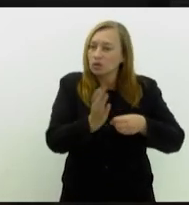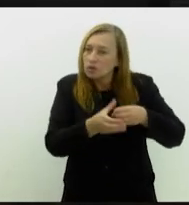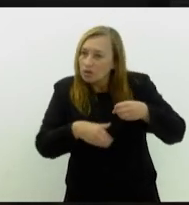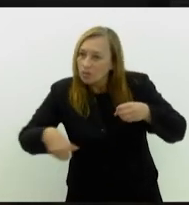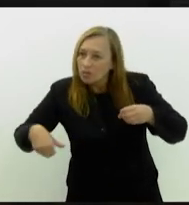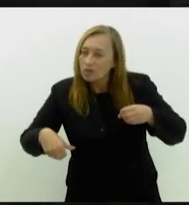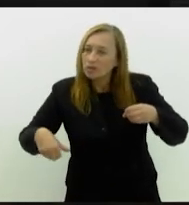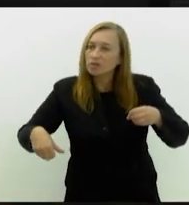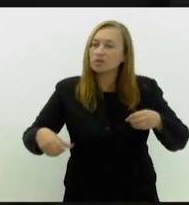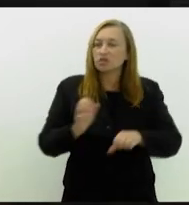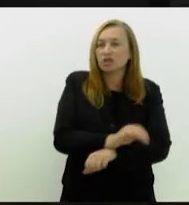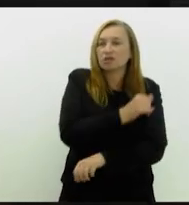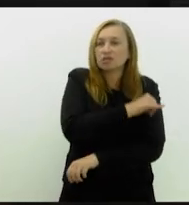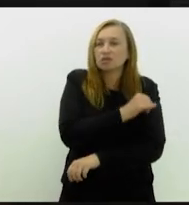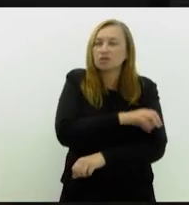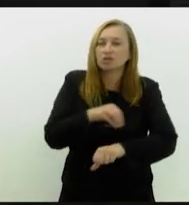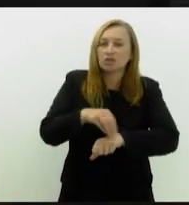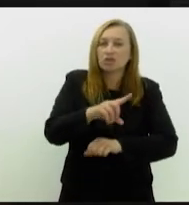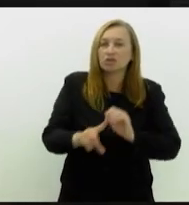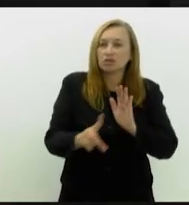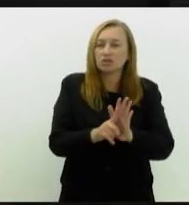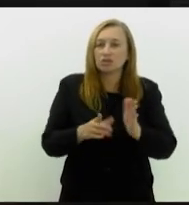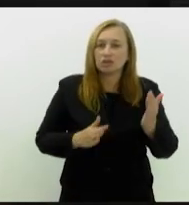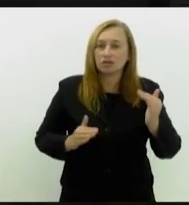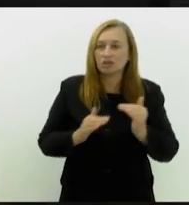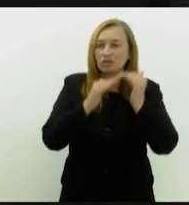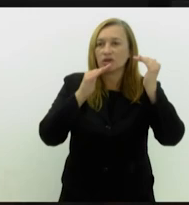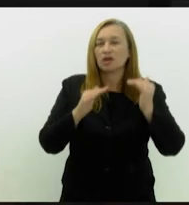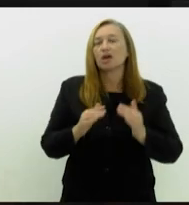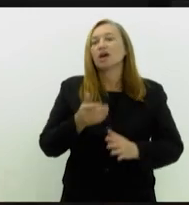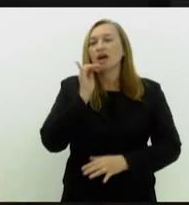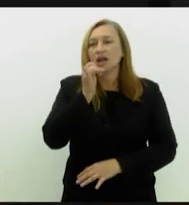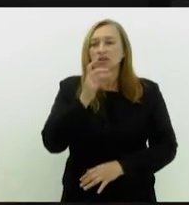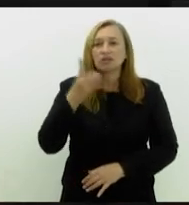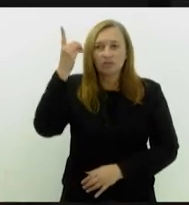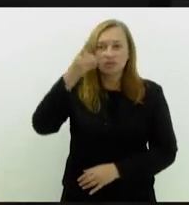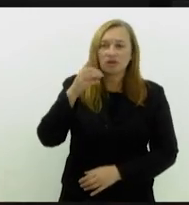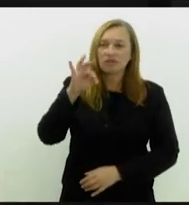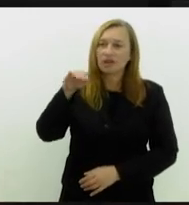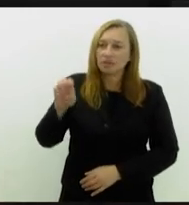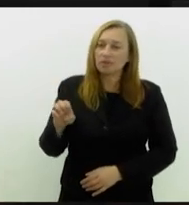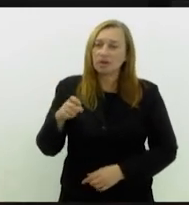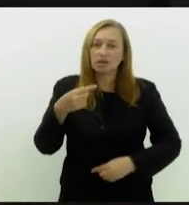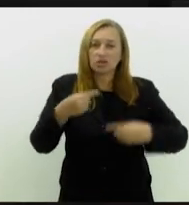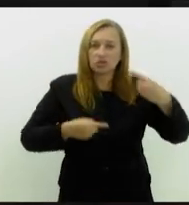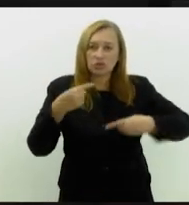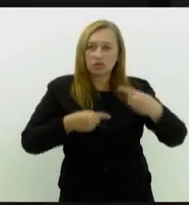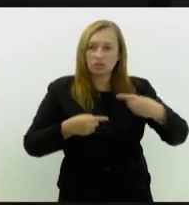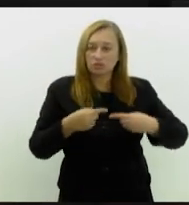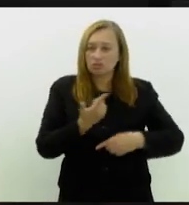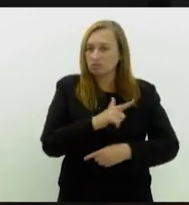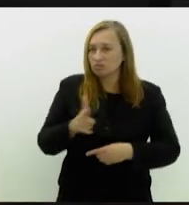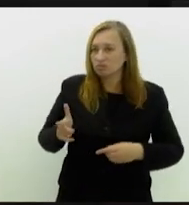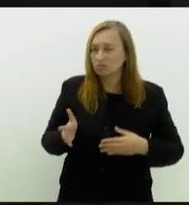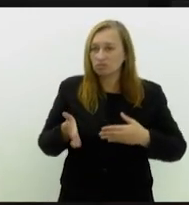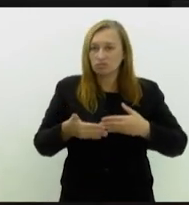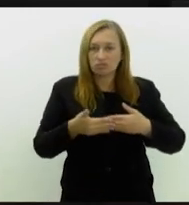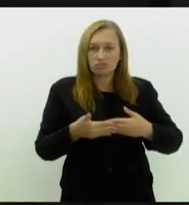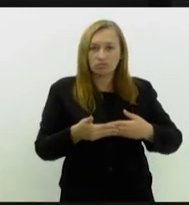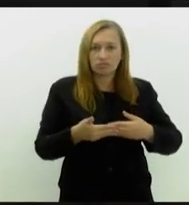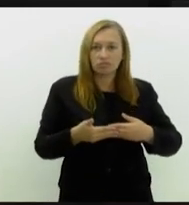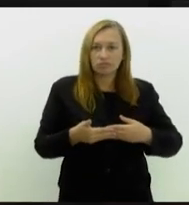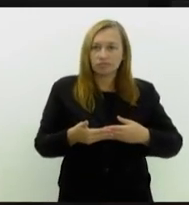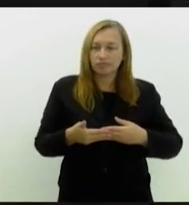providências pareceres da comissão de indicação Legislativa favorável relator Deputado Felipe Soares em discussão não havendo Quem Queira